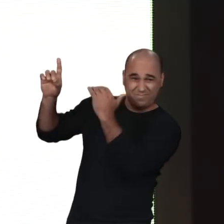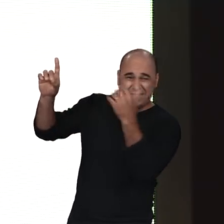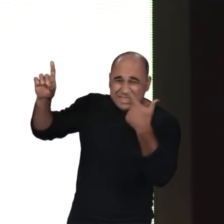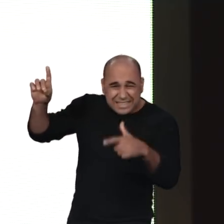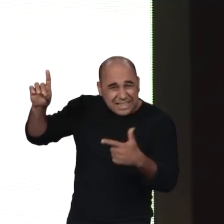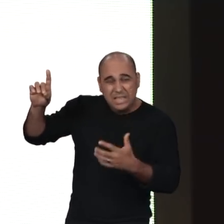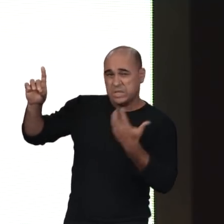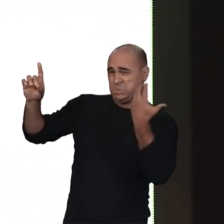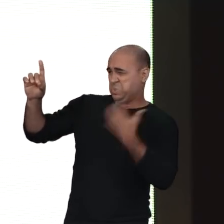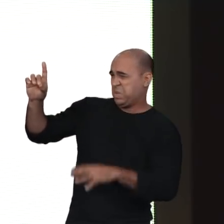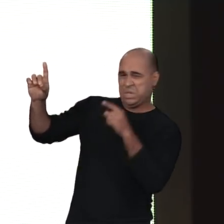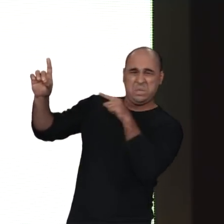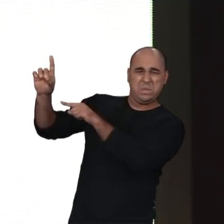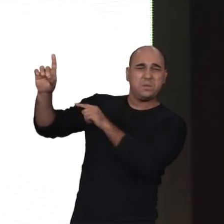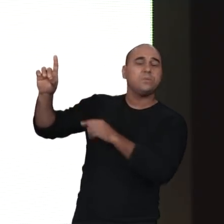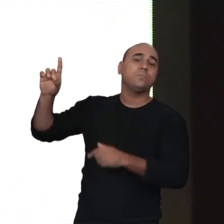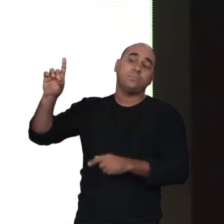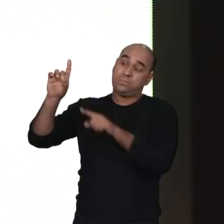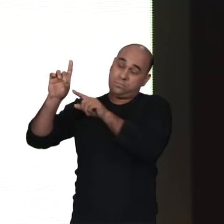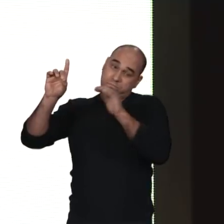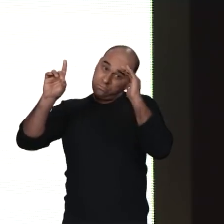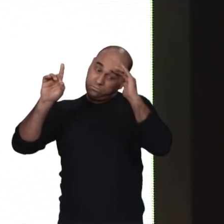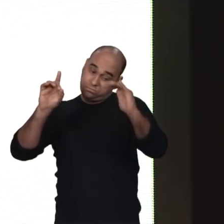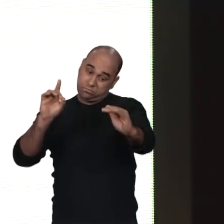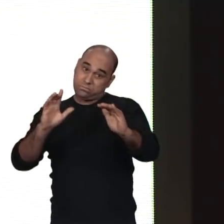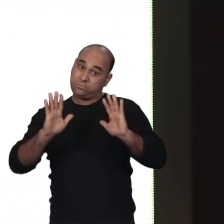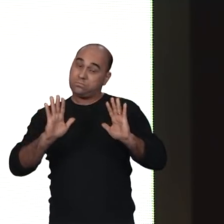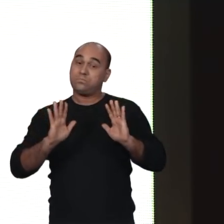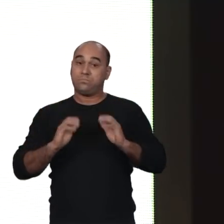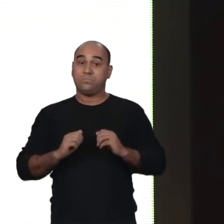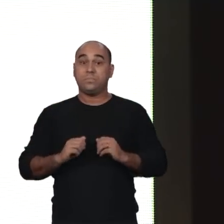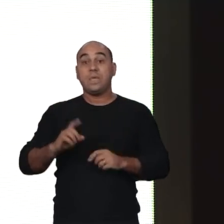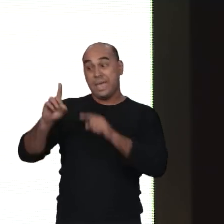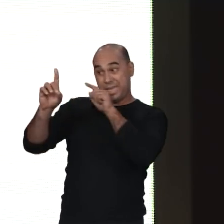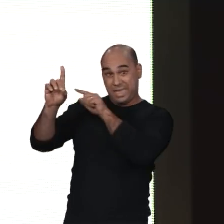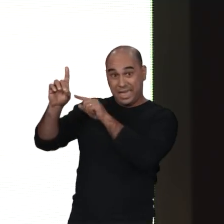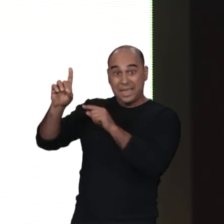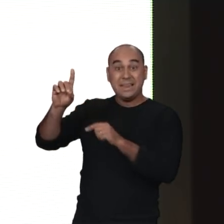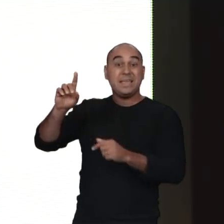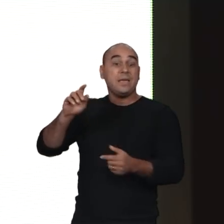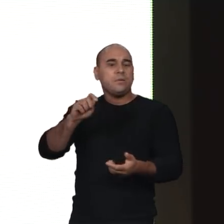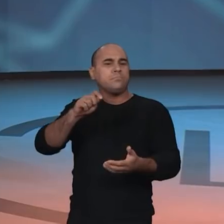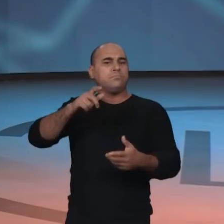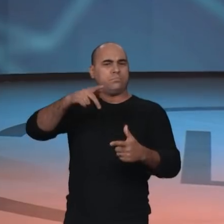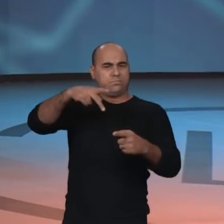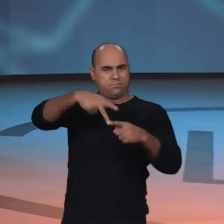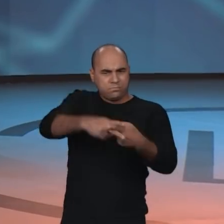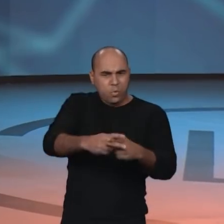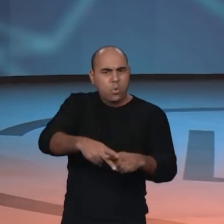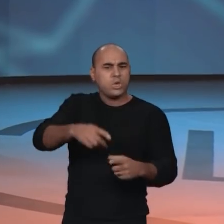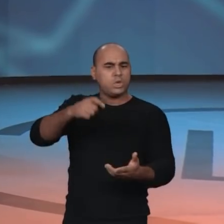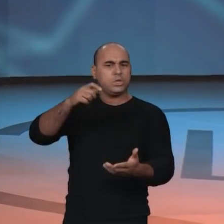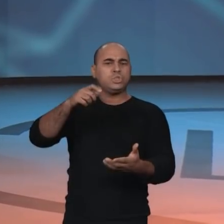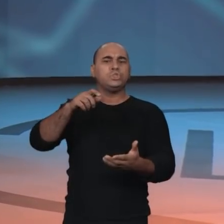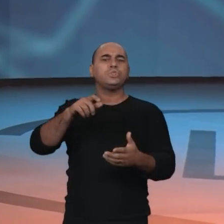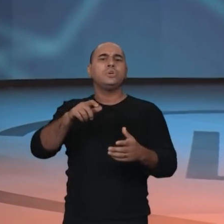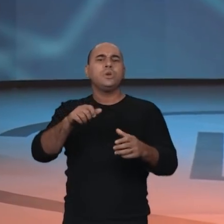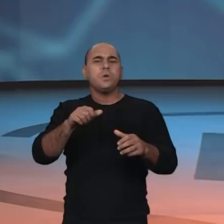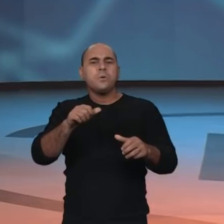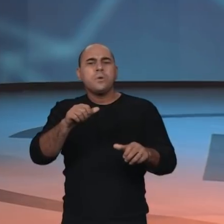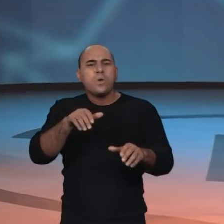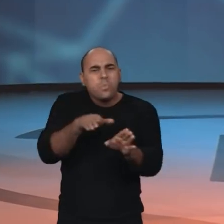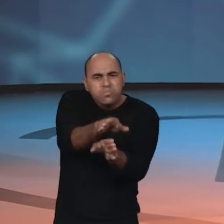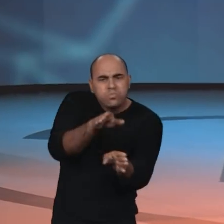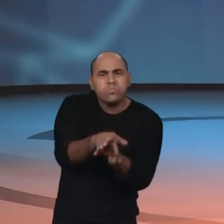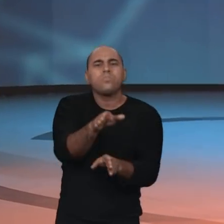preciso for, a Bíblia fala que ele repreende e castiga aos que amam. É que a palavra castigar, ela sofreu uma semântica que hoje é